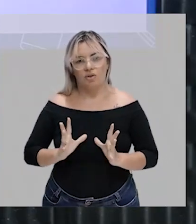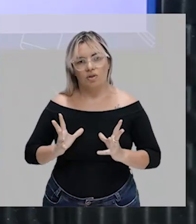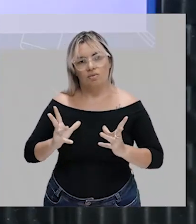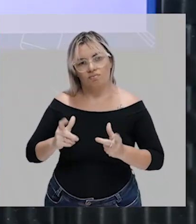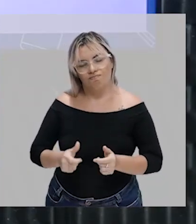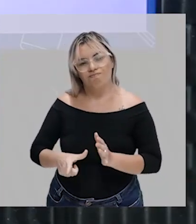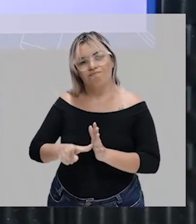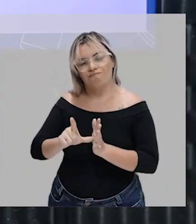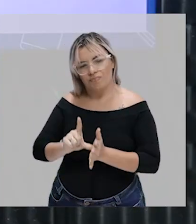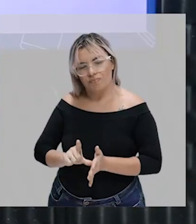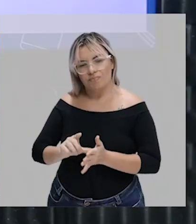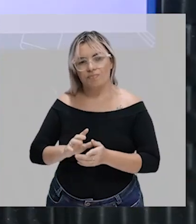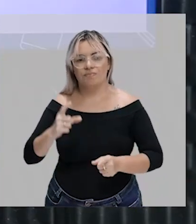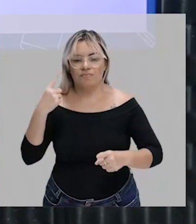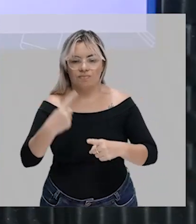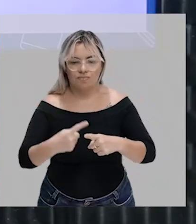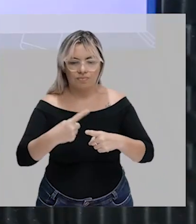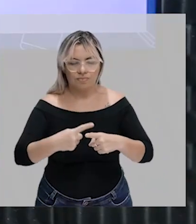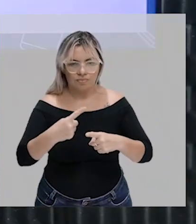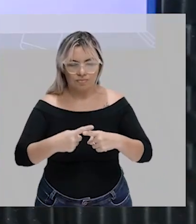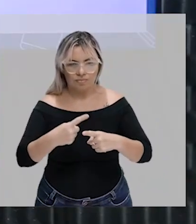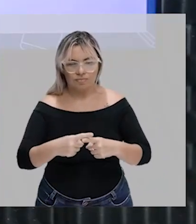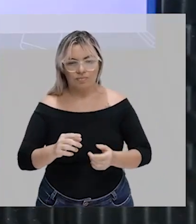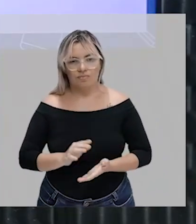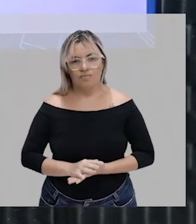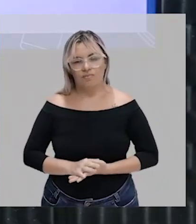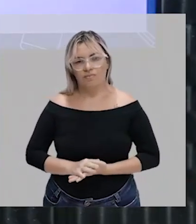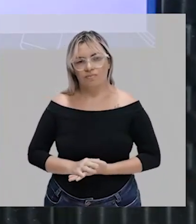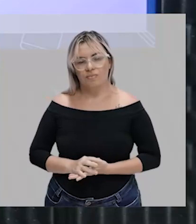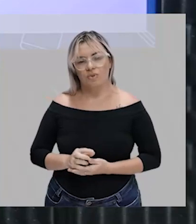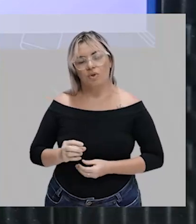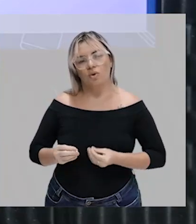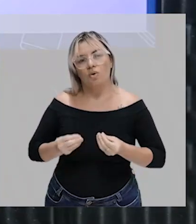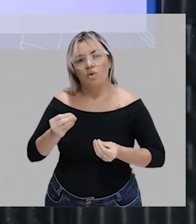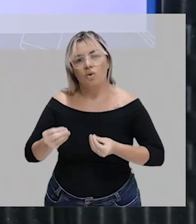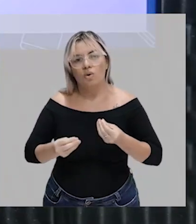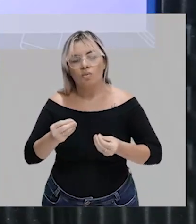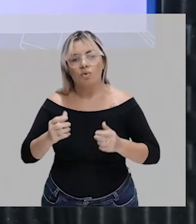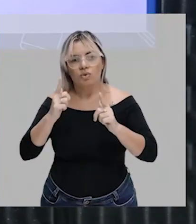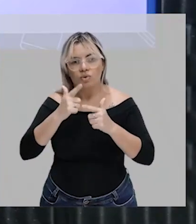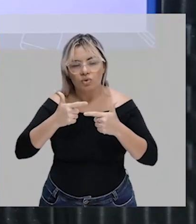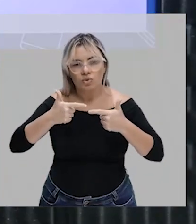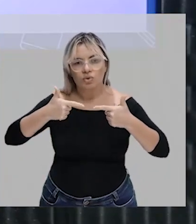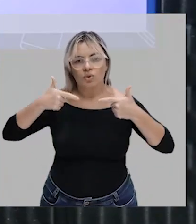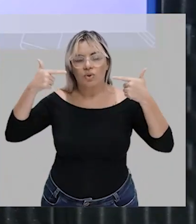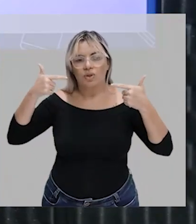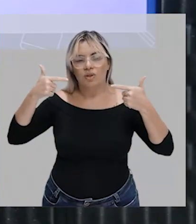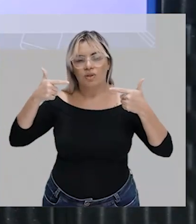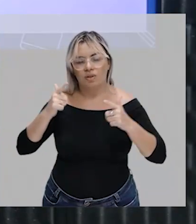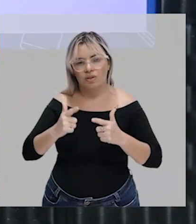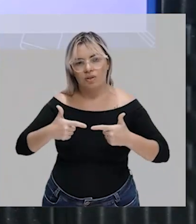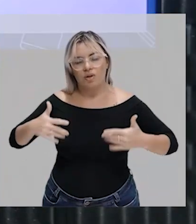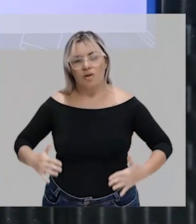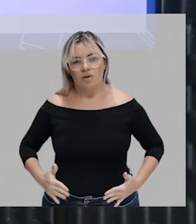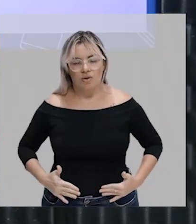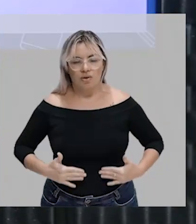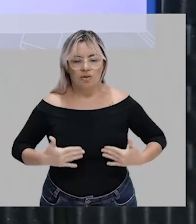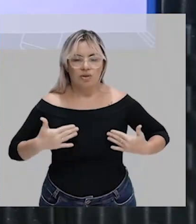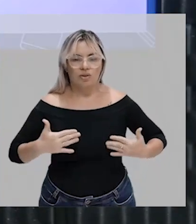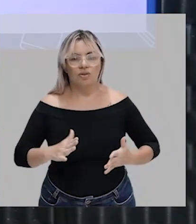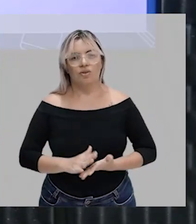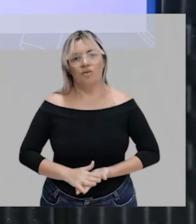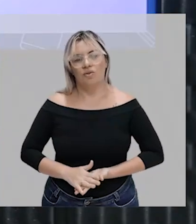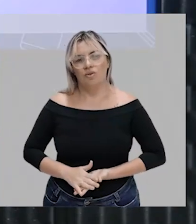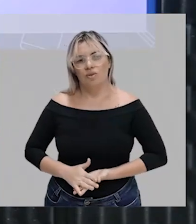porque ele nos leva à coisa mais gostosa do mundo, que é sorrir, né? Então, que nos faz bem. Mas todo o